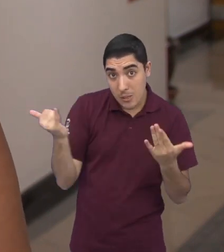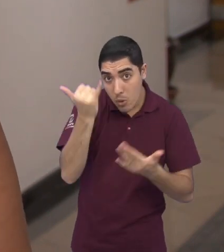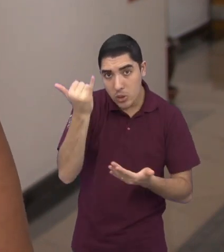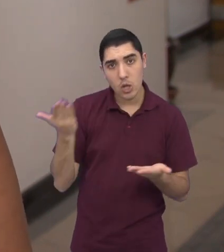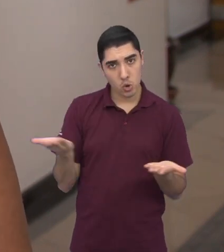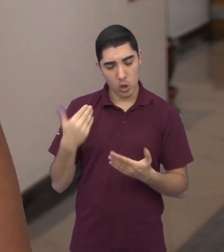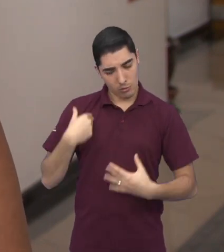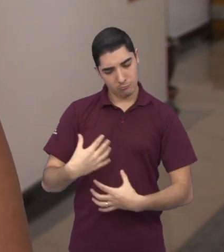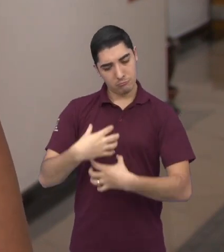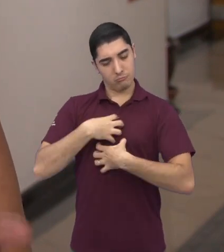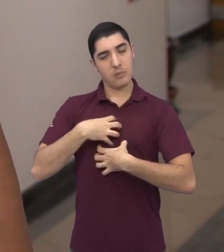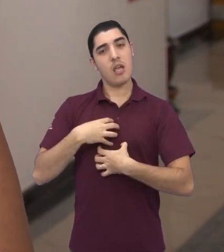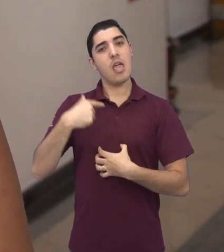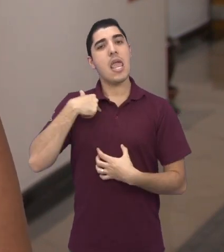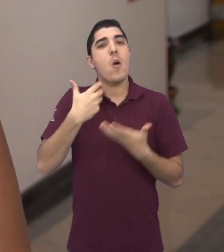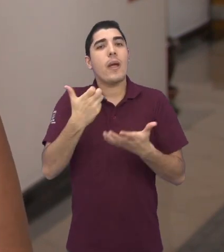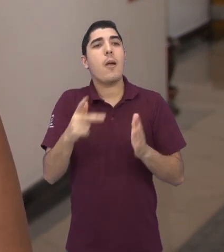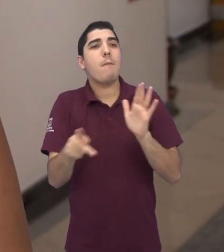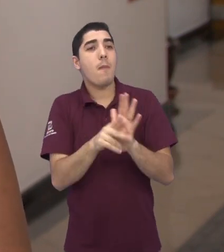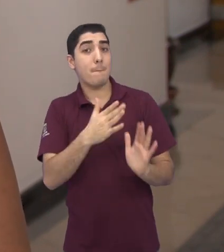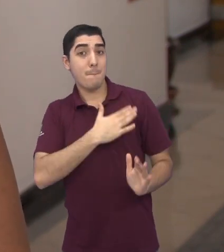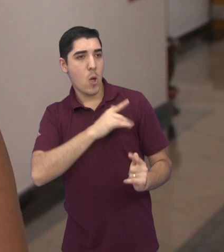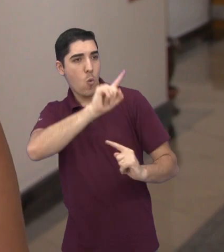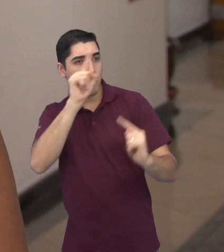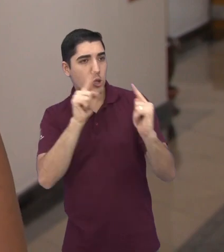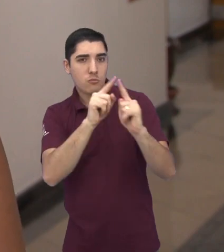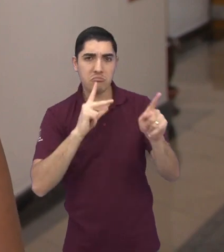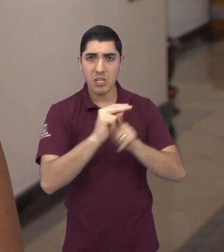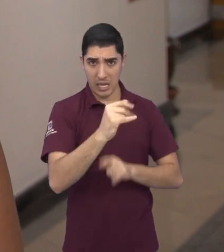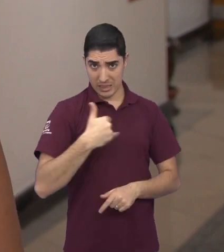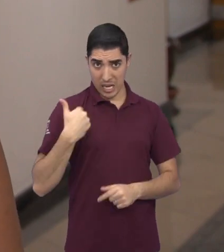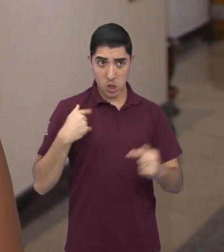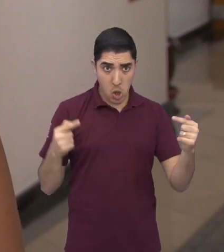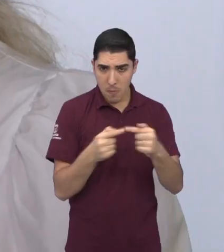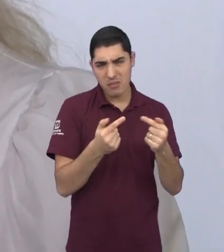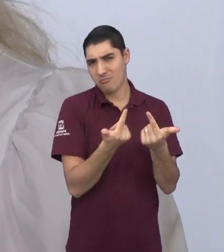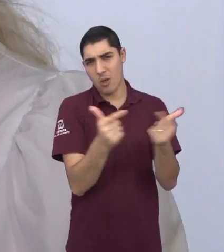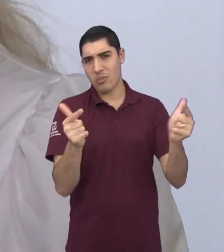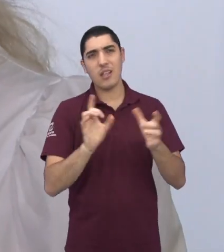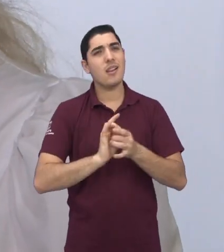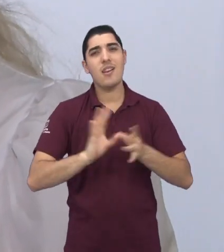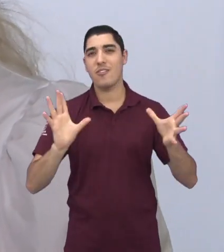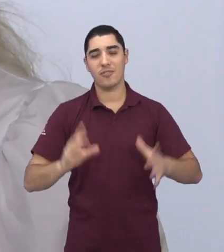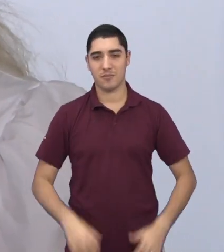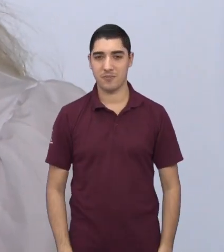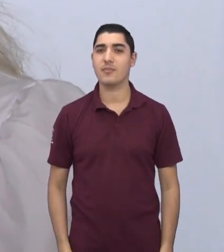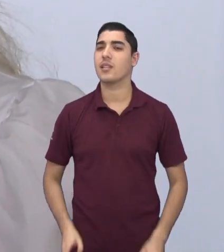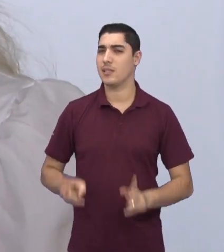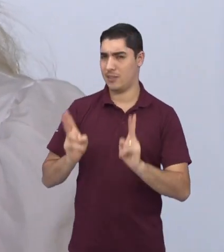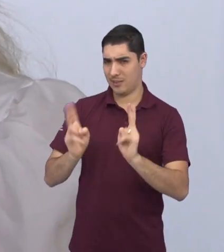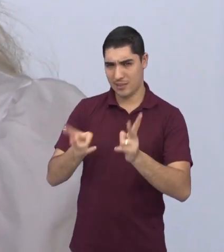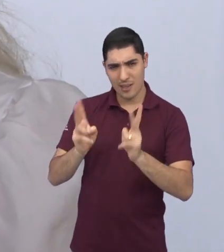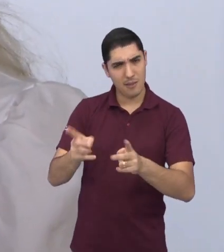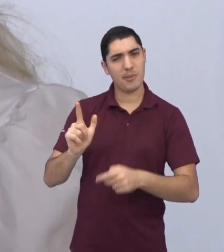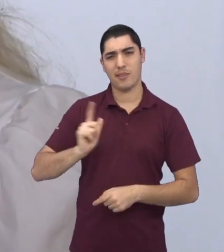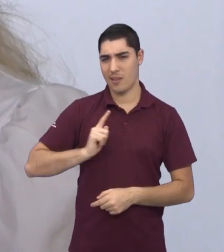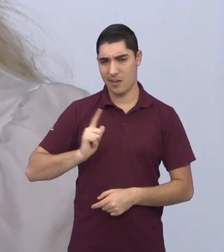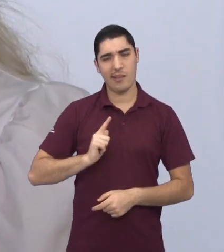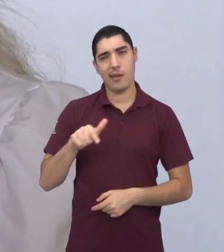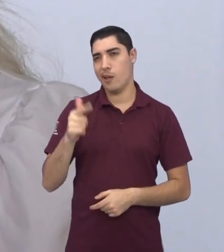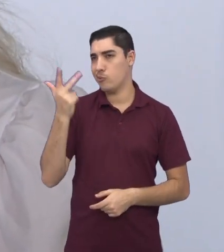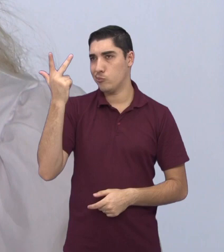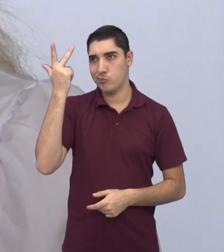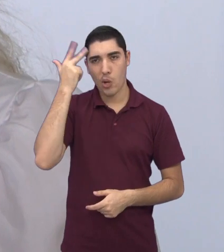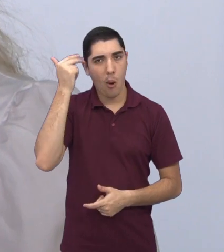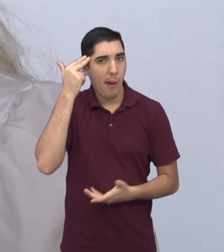mim hoje é isso, é você buscar os seus objetivos, e para isso não tem idade. Sim, sempre, né? Eu acho que é bem